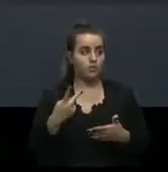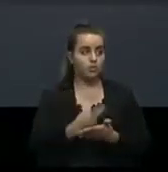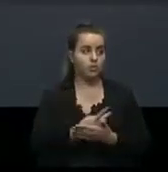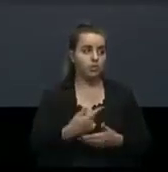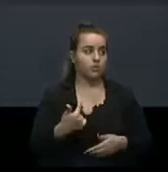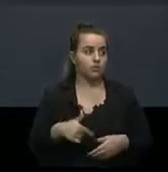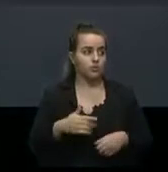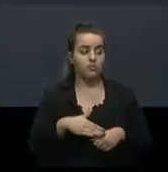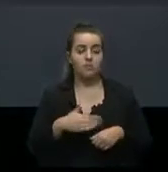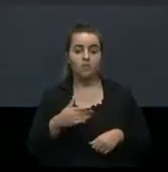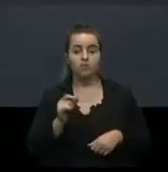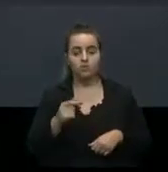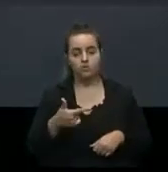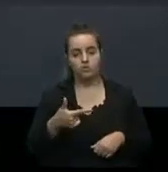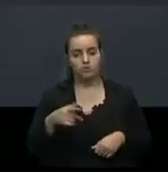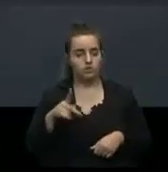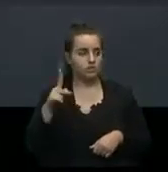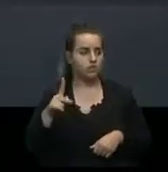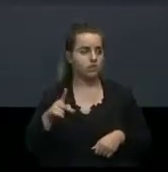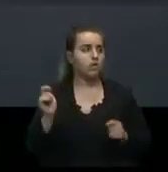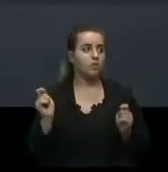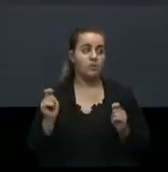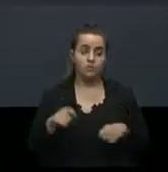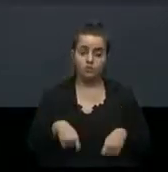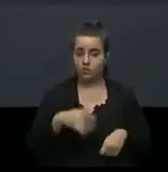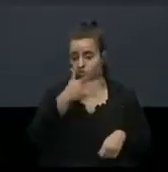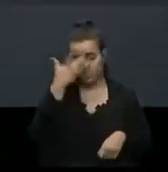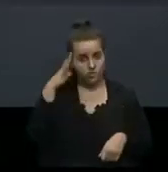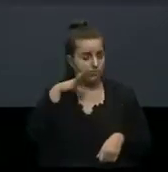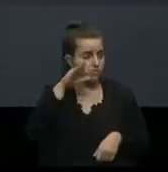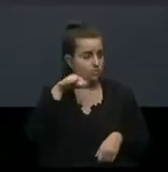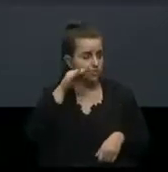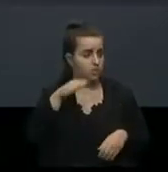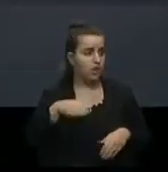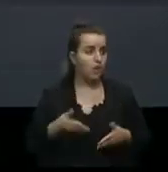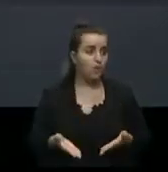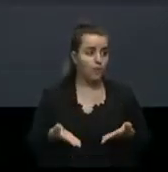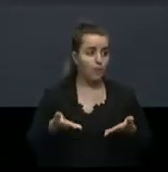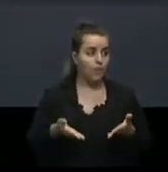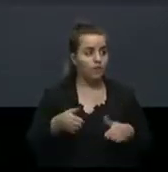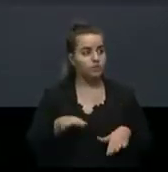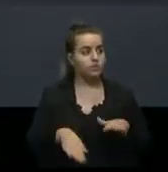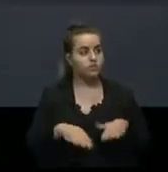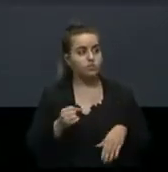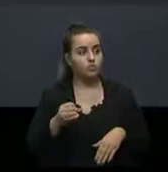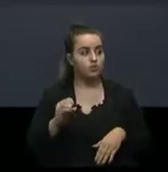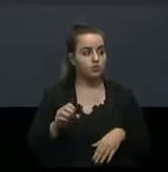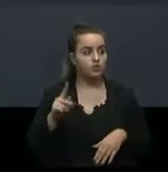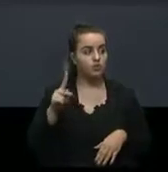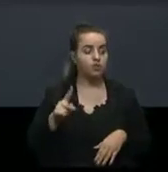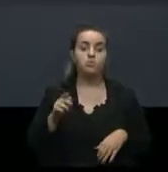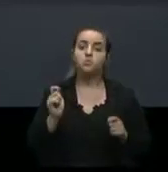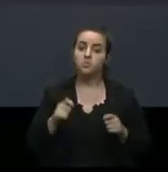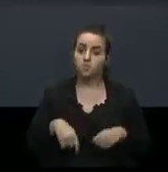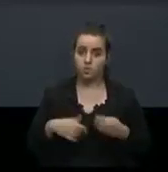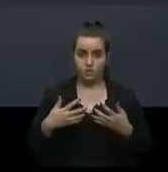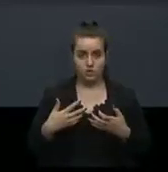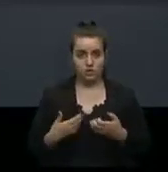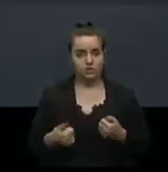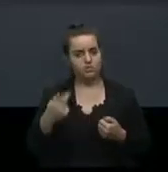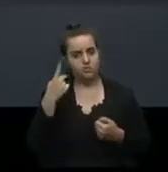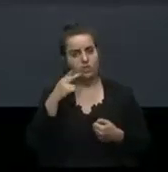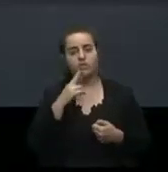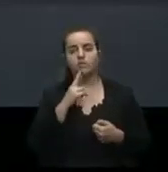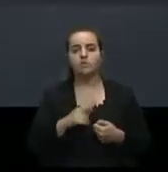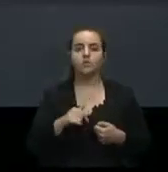não ultrapasse 2 quilos? A hipótese de que os funcionários pesam em média 80 quilos pode ser aceita? Para responder a essas